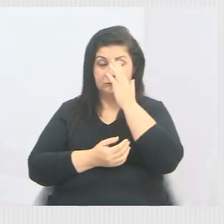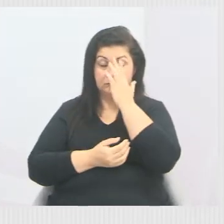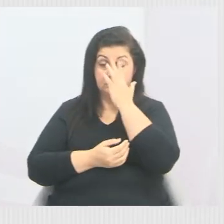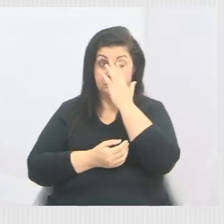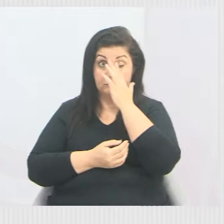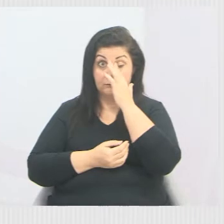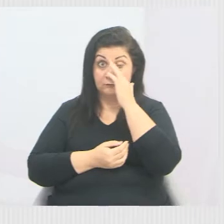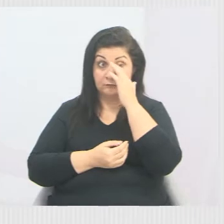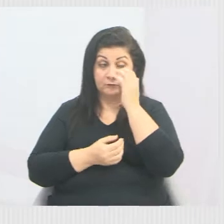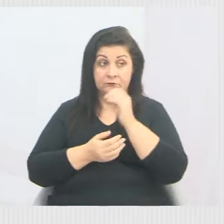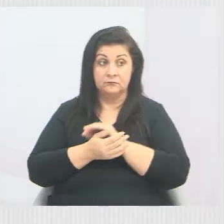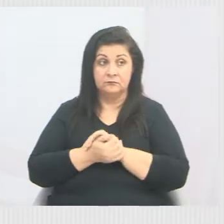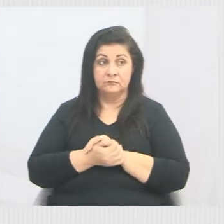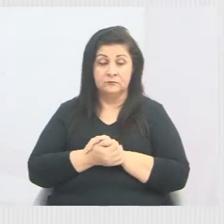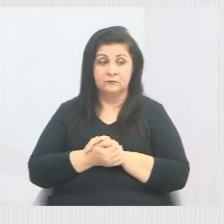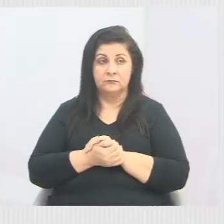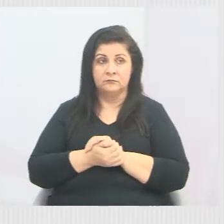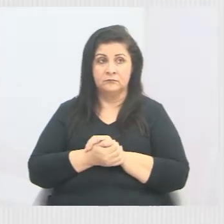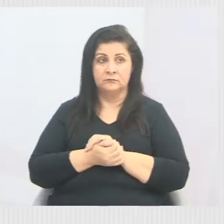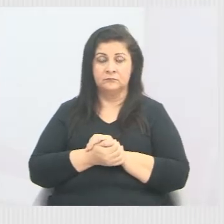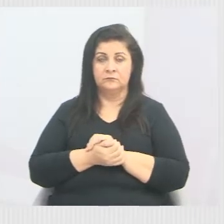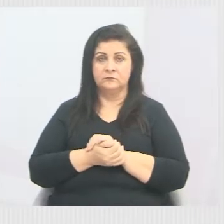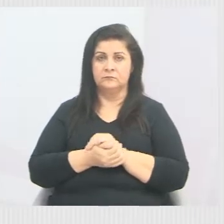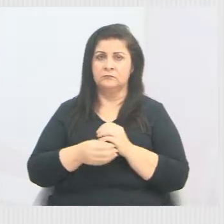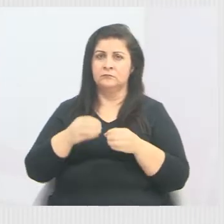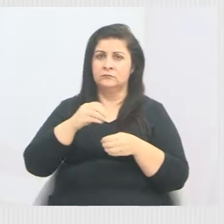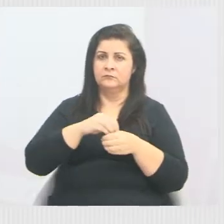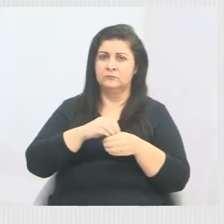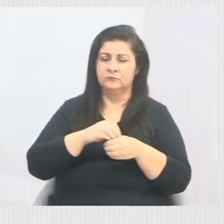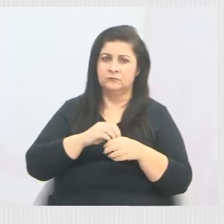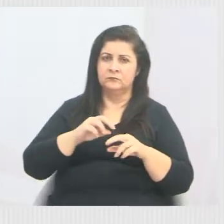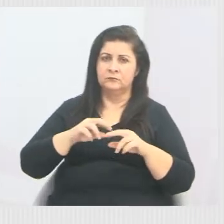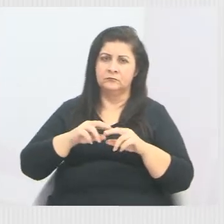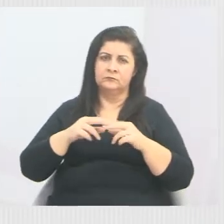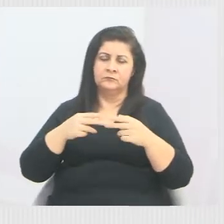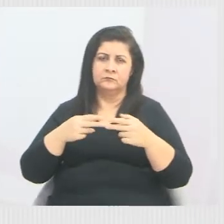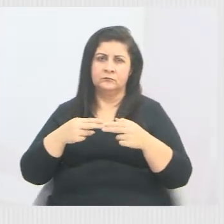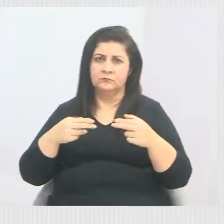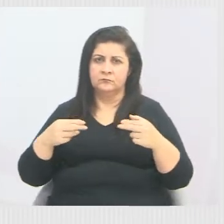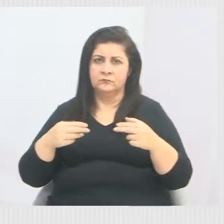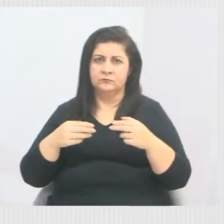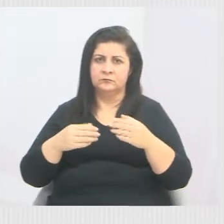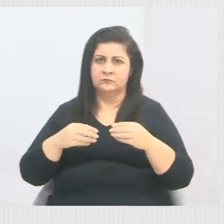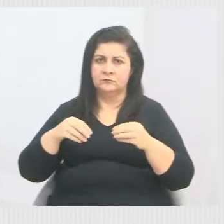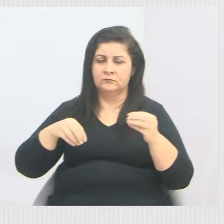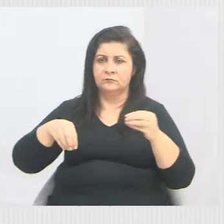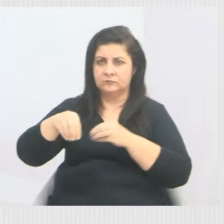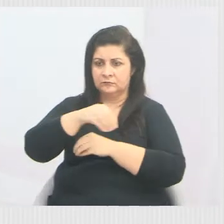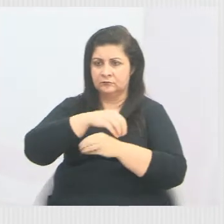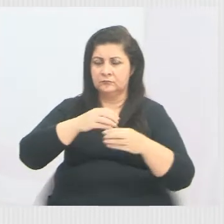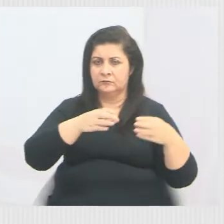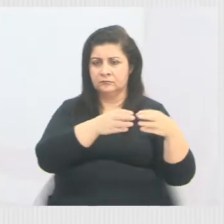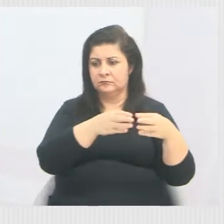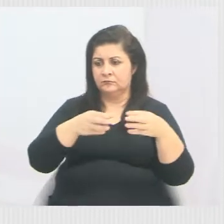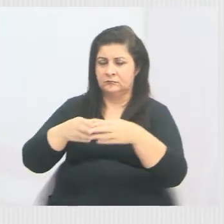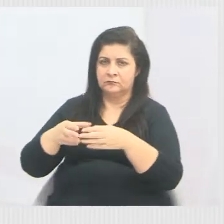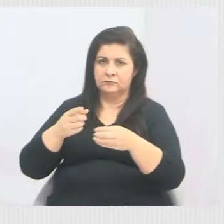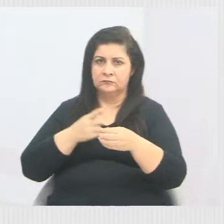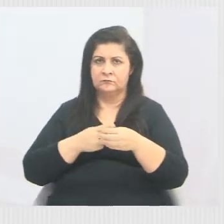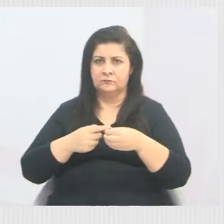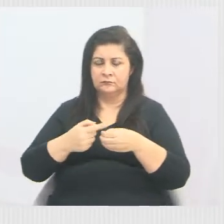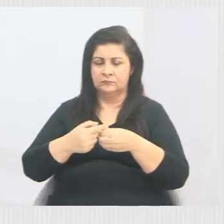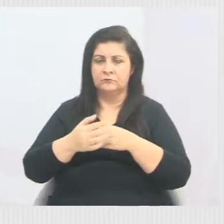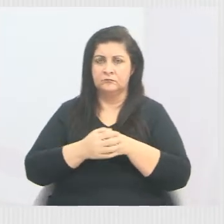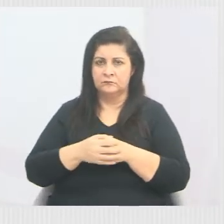35,57%. Nessa receita, ela entra os regimes de compensação entre as autarquias e fundações e município para